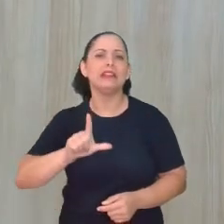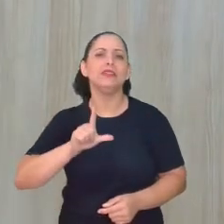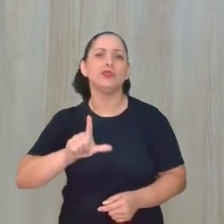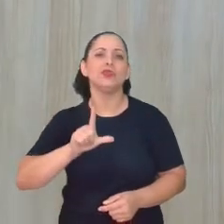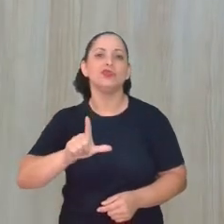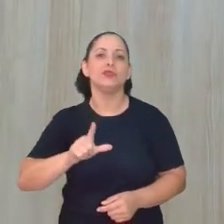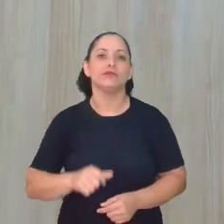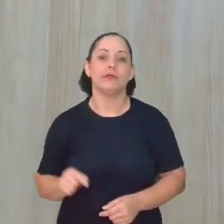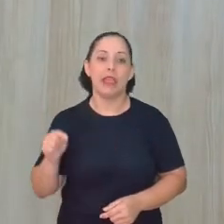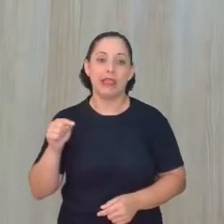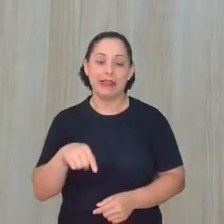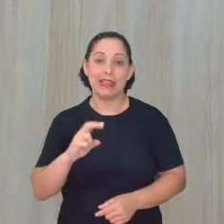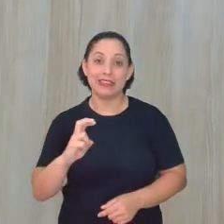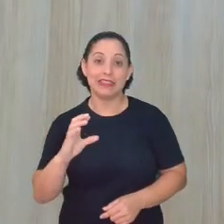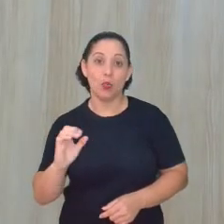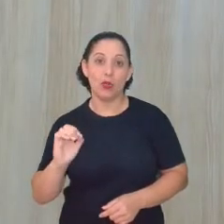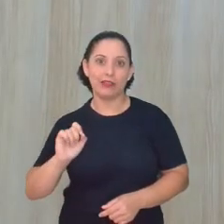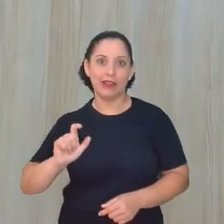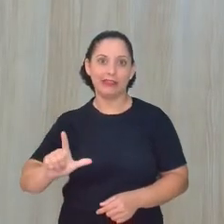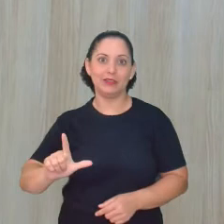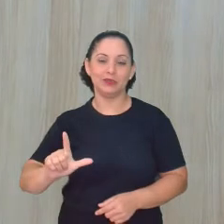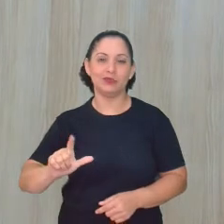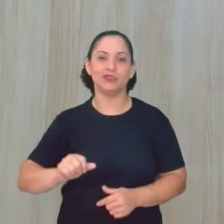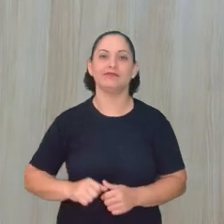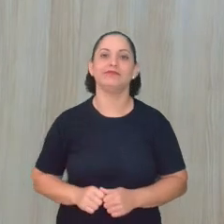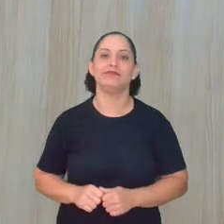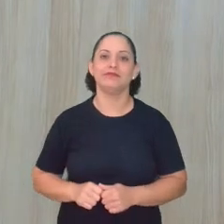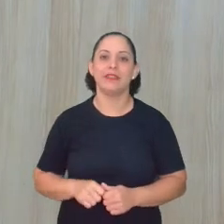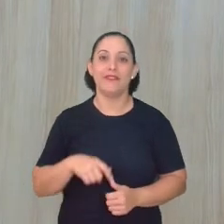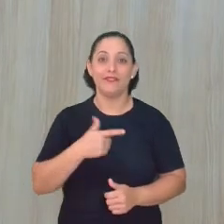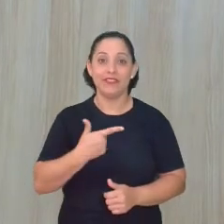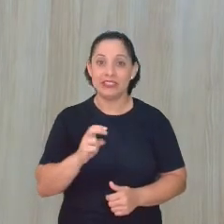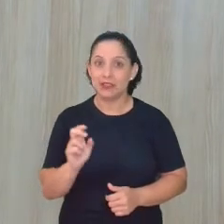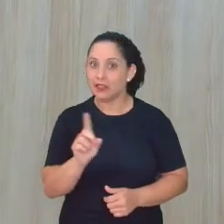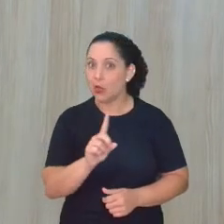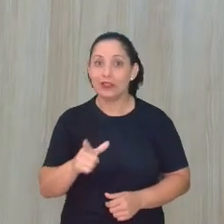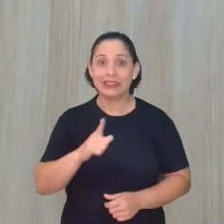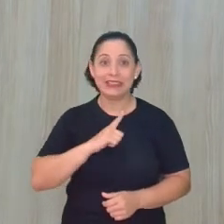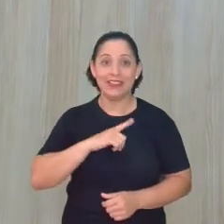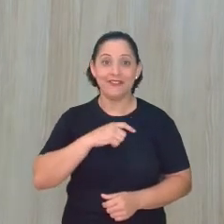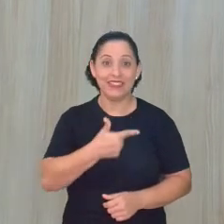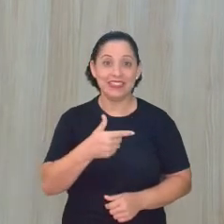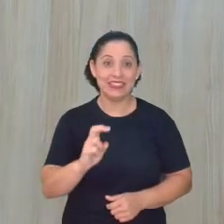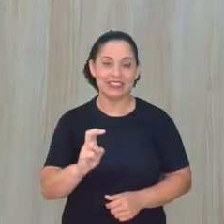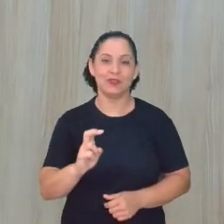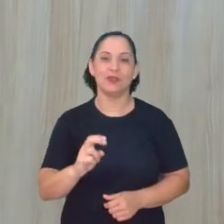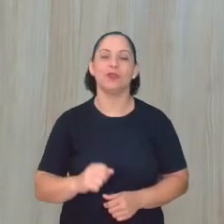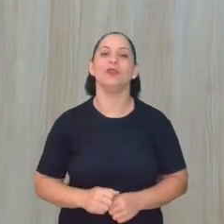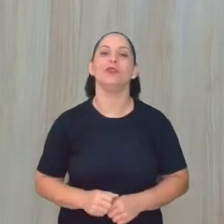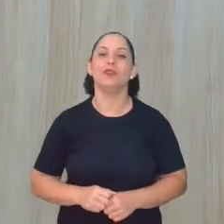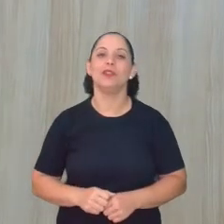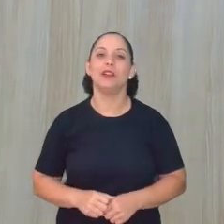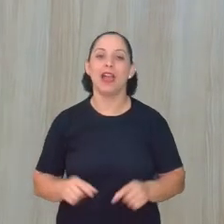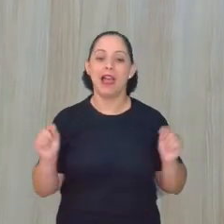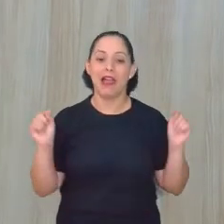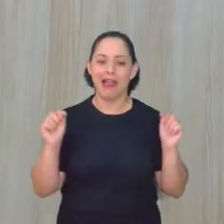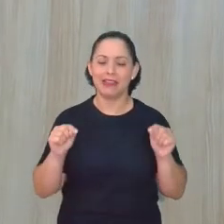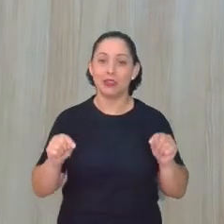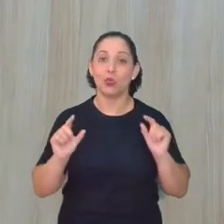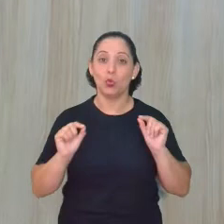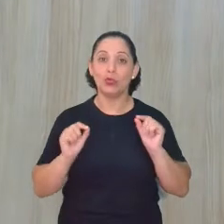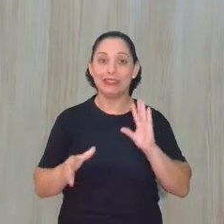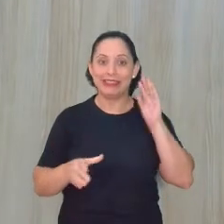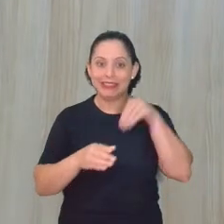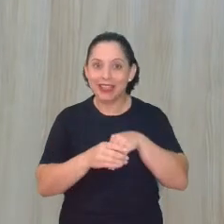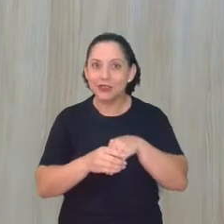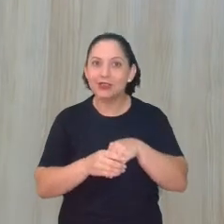combustível? Ele disse, 50, vê mesmo. Tinha 25 ainda. Ainda tinha 25. Ele disse, com o que tu Mas tinha o aí... medo, o medo. O